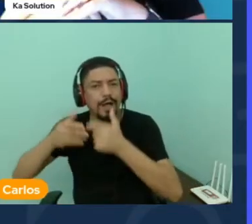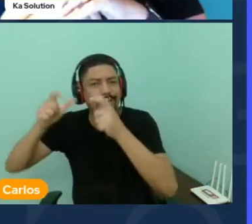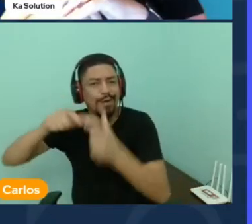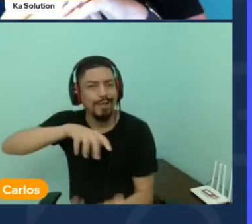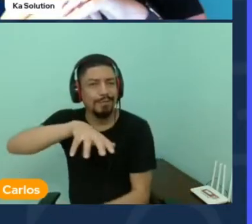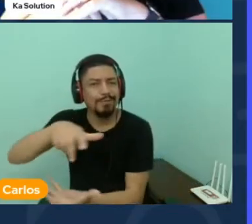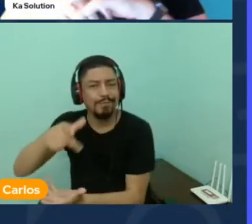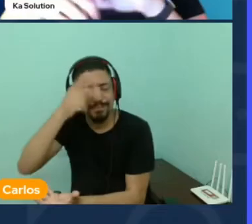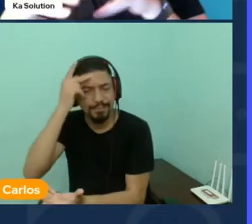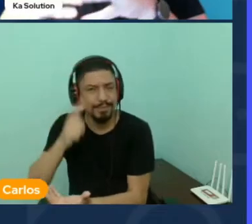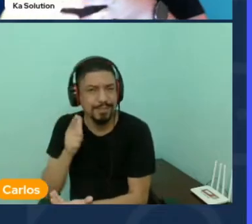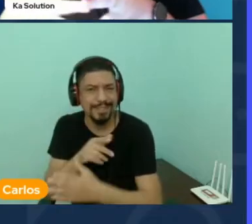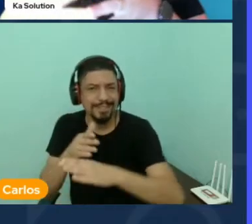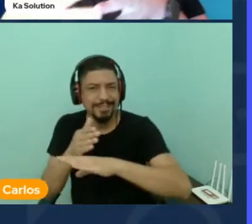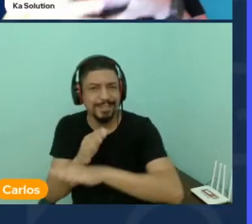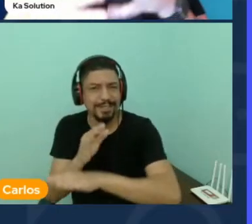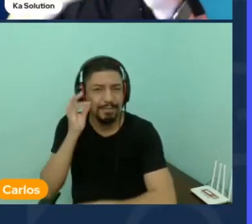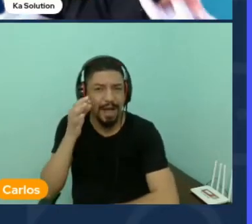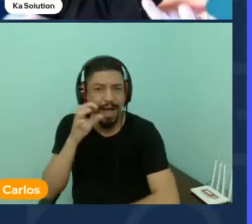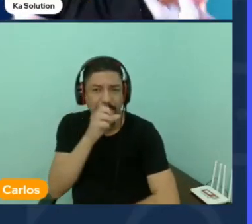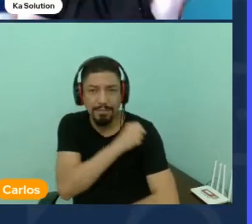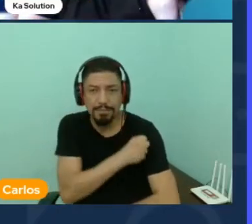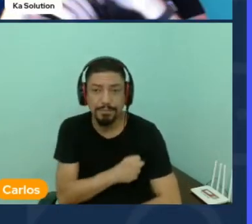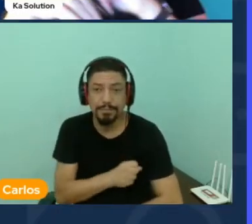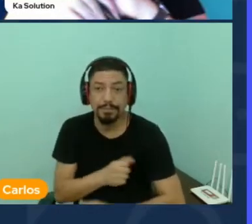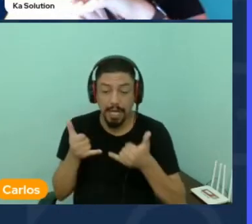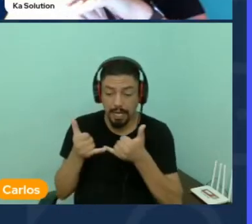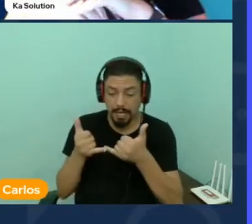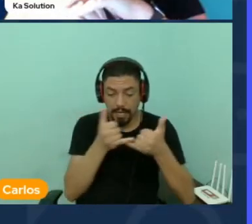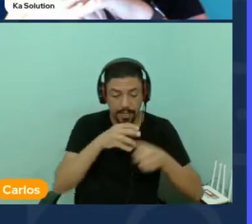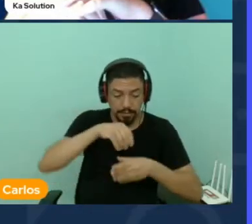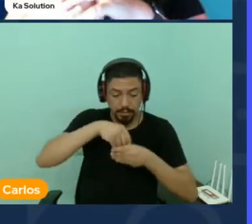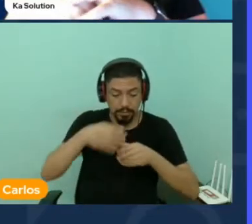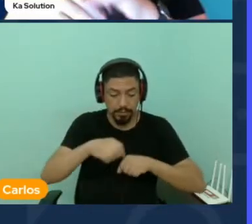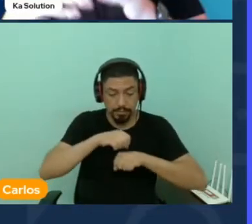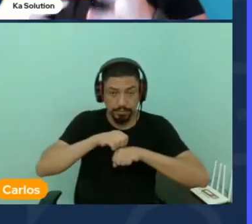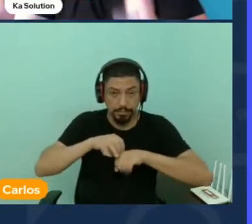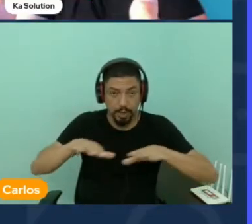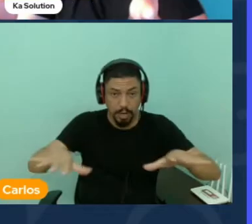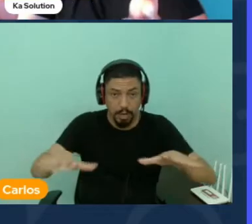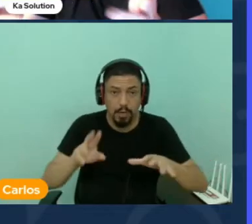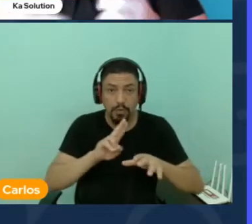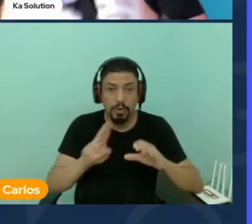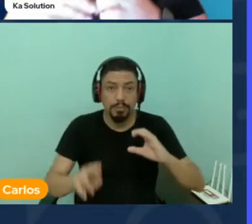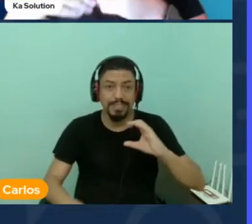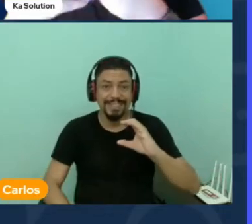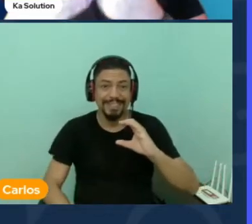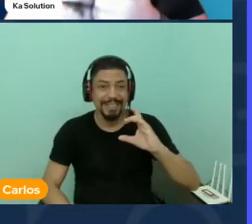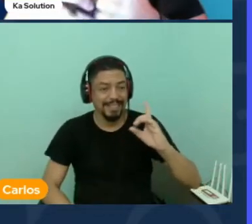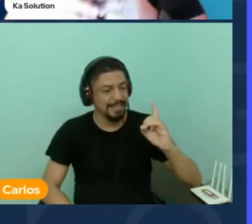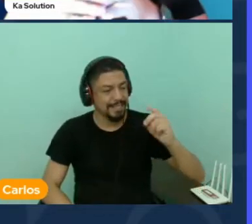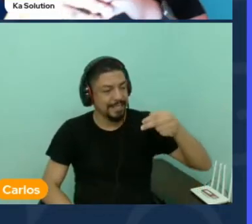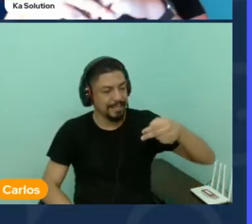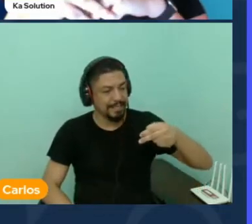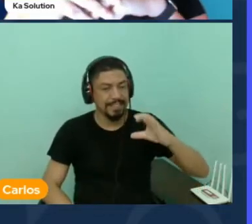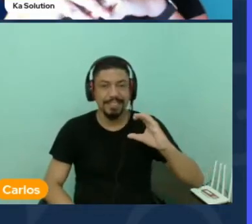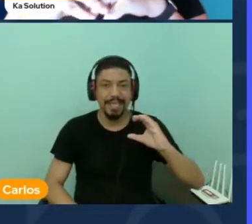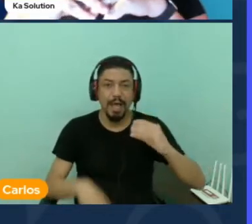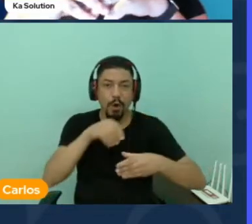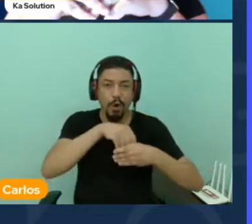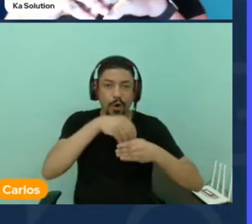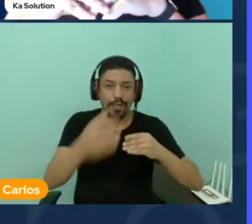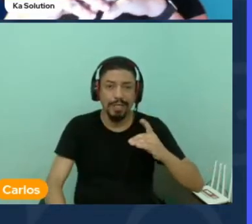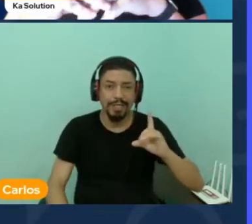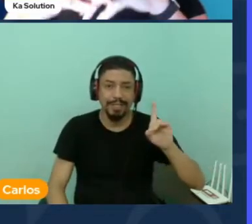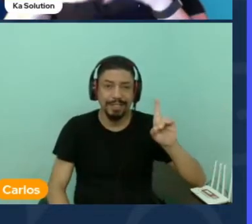mundo. A gente chama essa rede de distribuição de conteúdo de CDN. É a CDN da